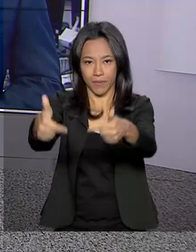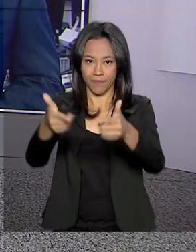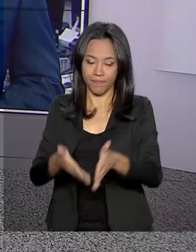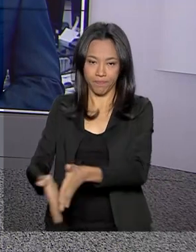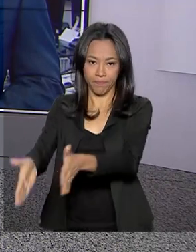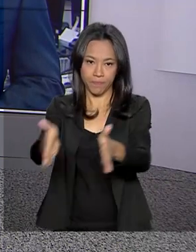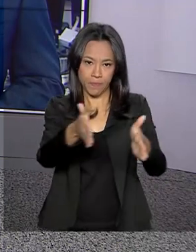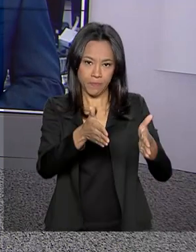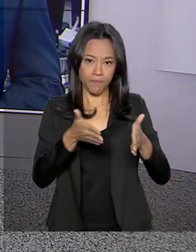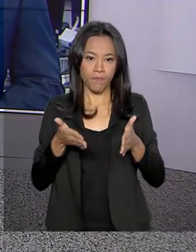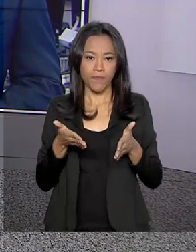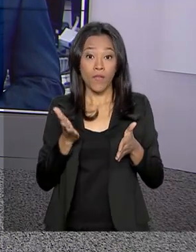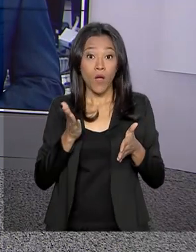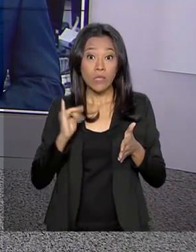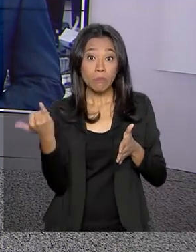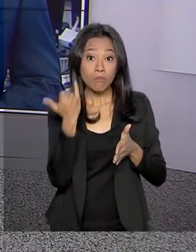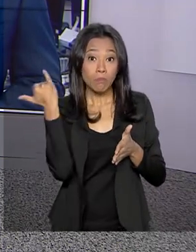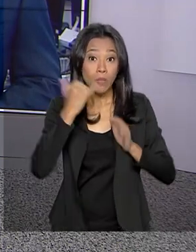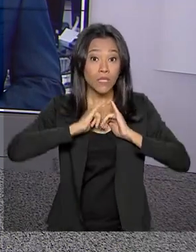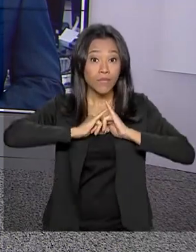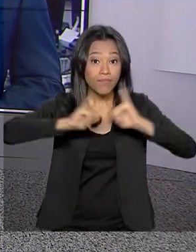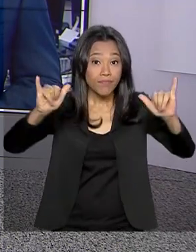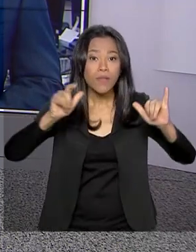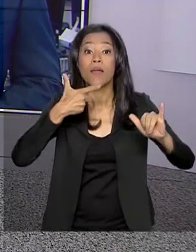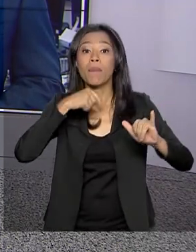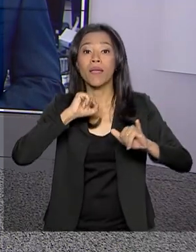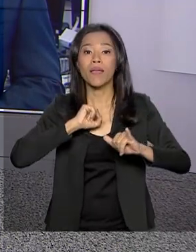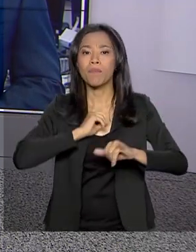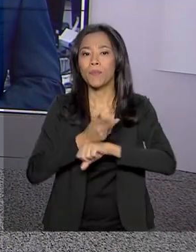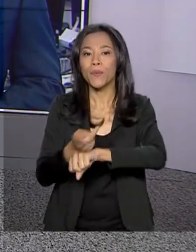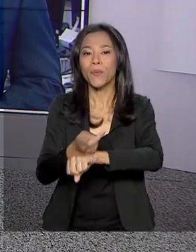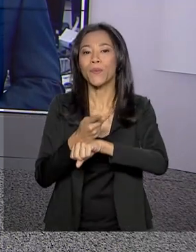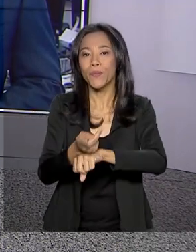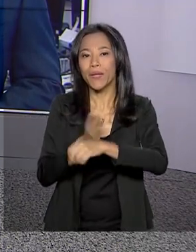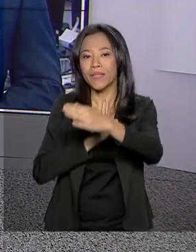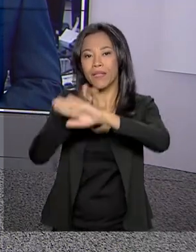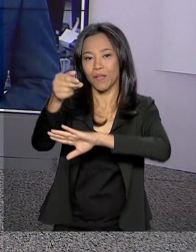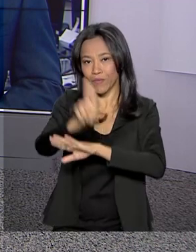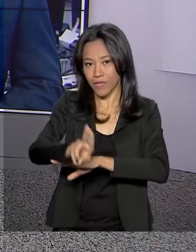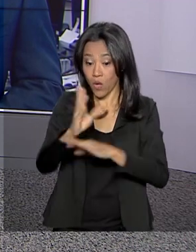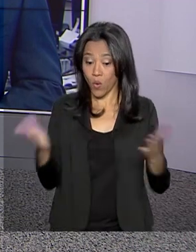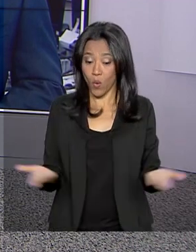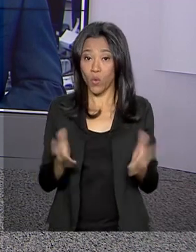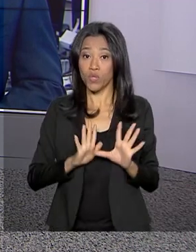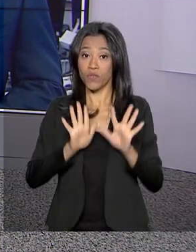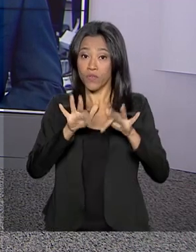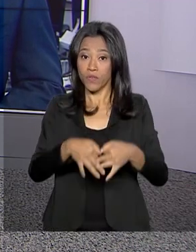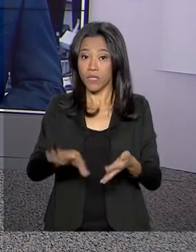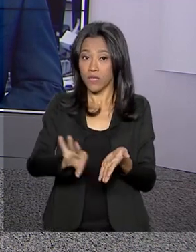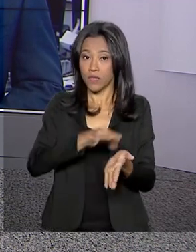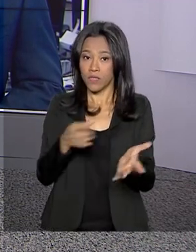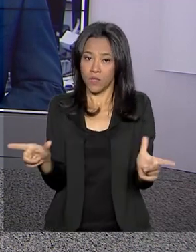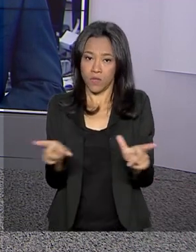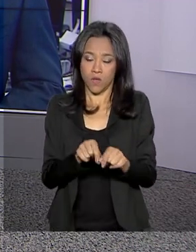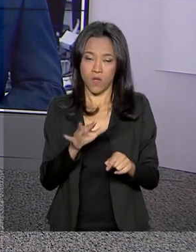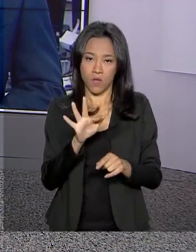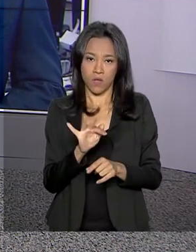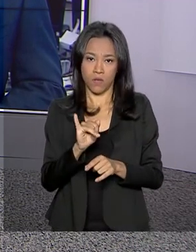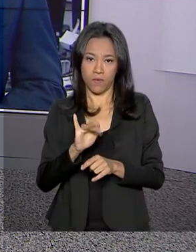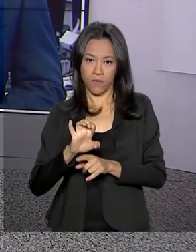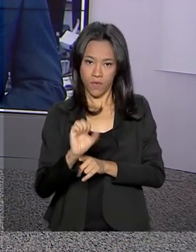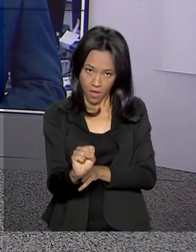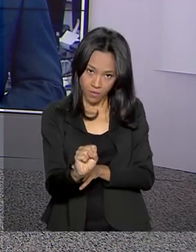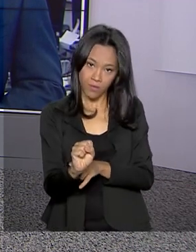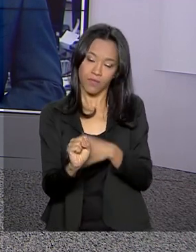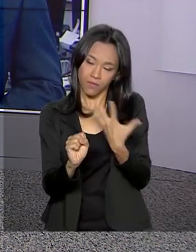e agora um recado importante para quem busca uma vaga no ensino superior terminam hoje as inscrições para o fies o fundo de financiamento estudantil